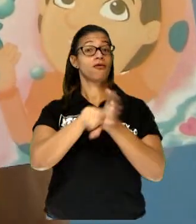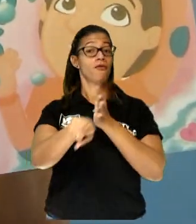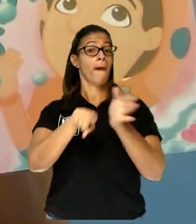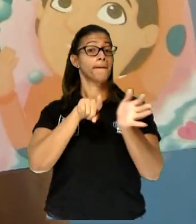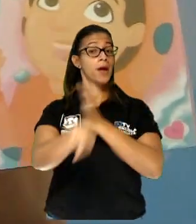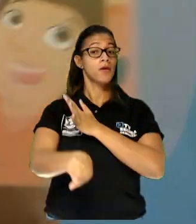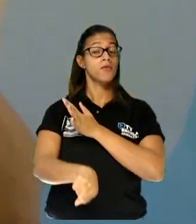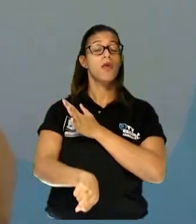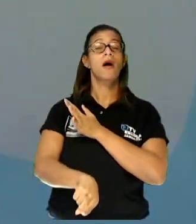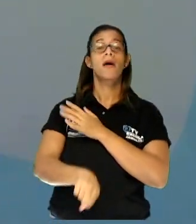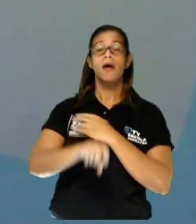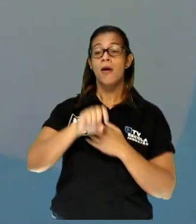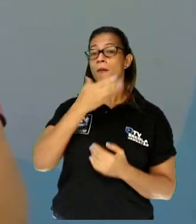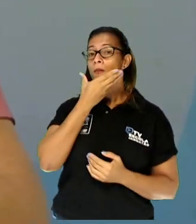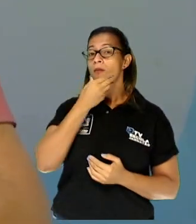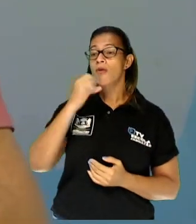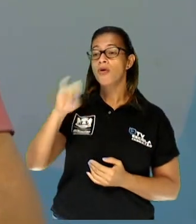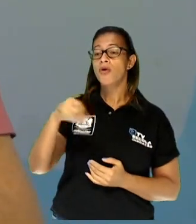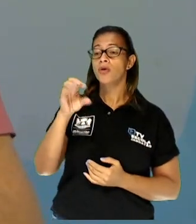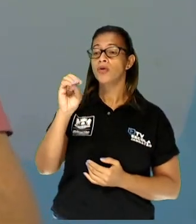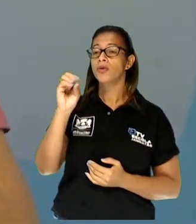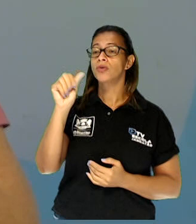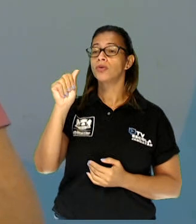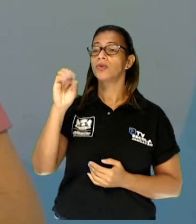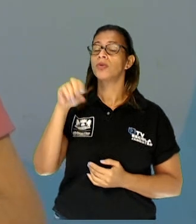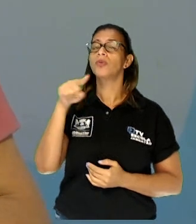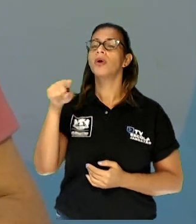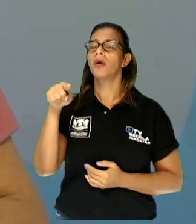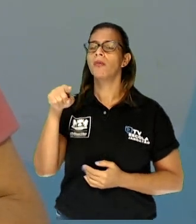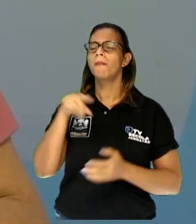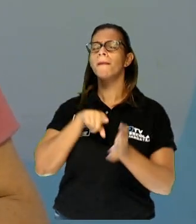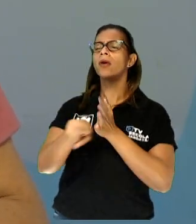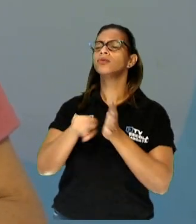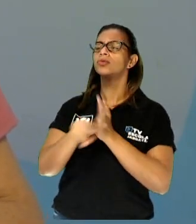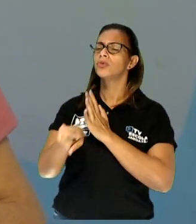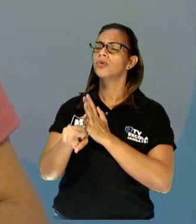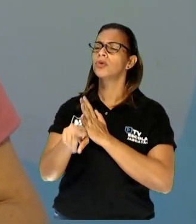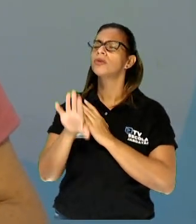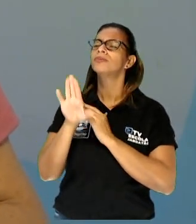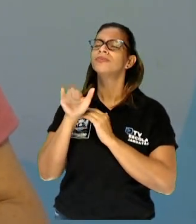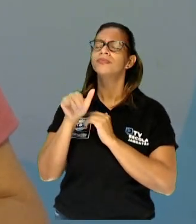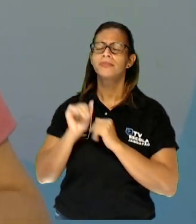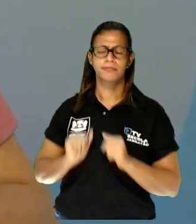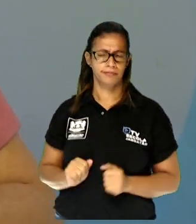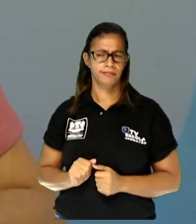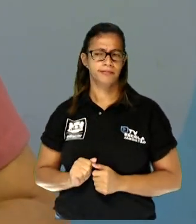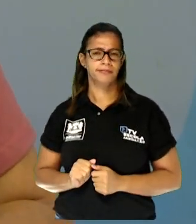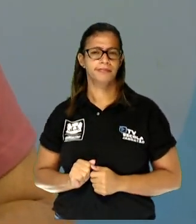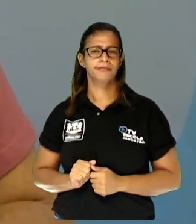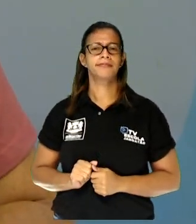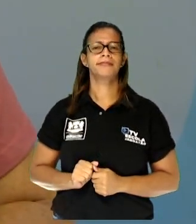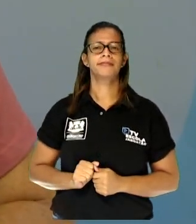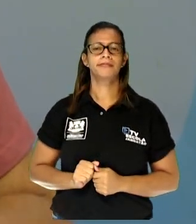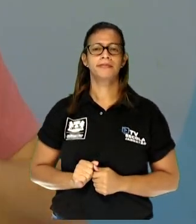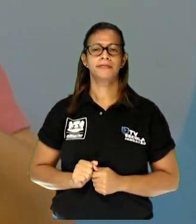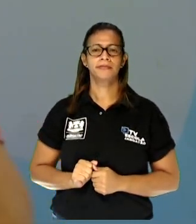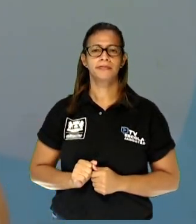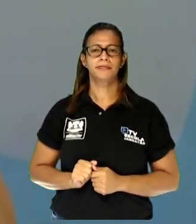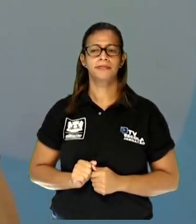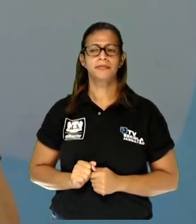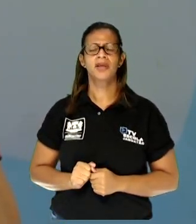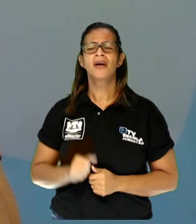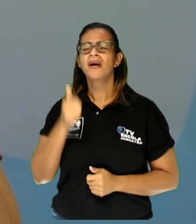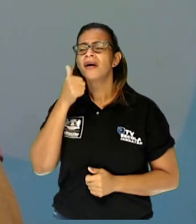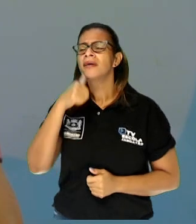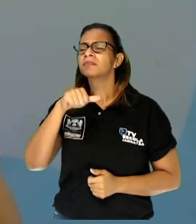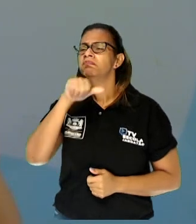perguntar para o João. E perguntou para o João: João, me ajudem aí de casa. João, mãe tem